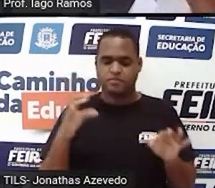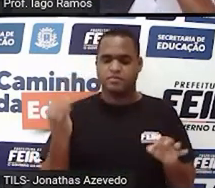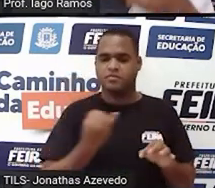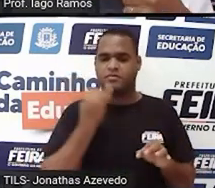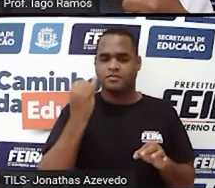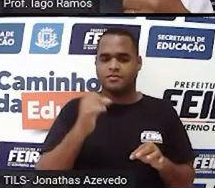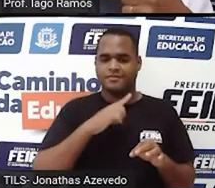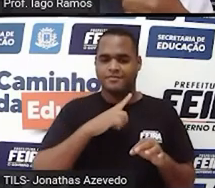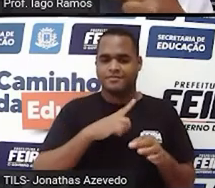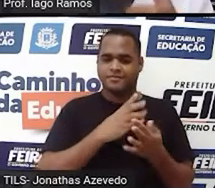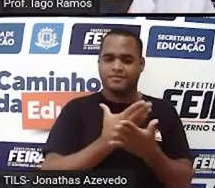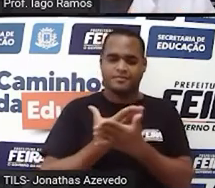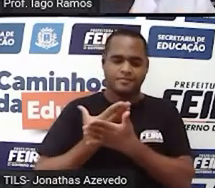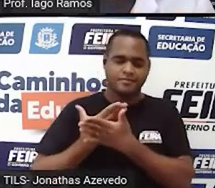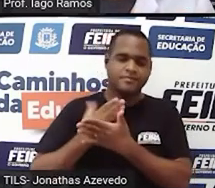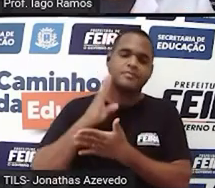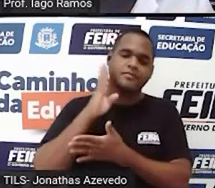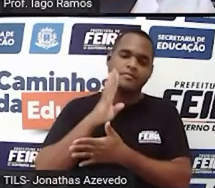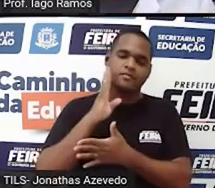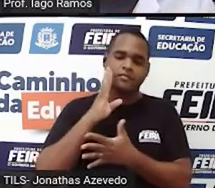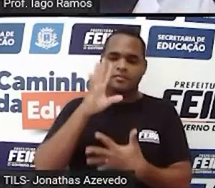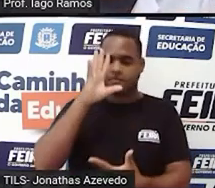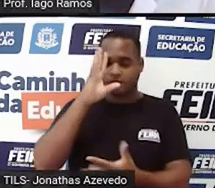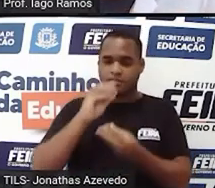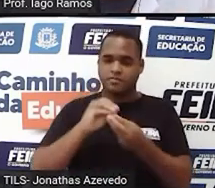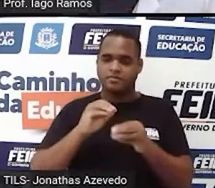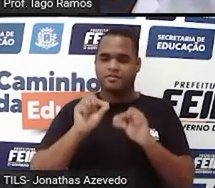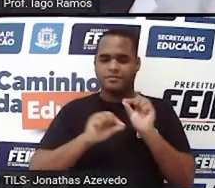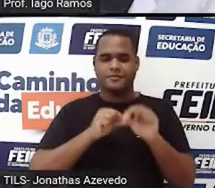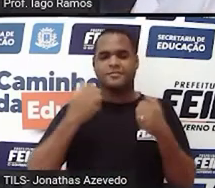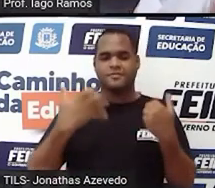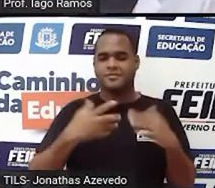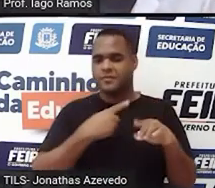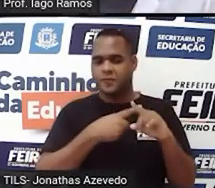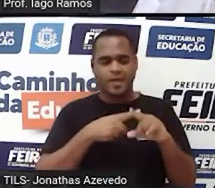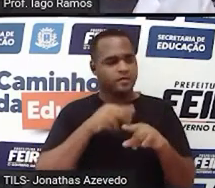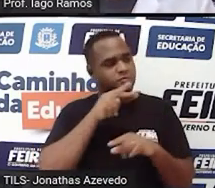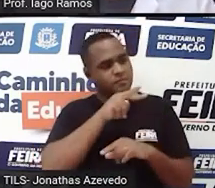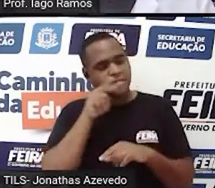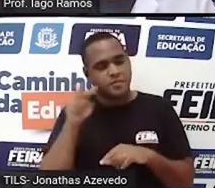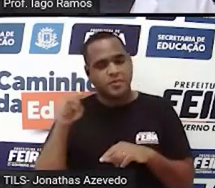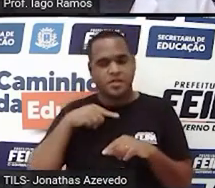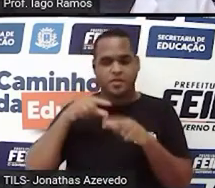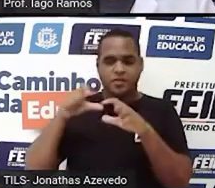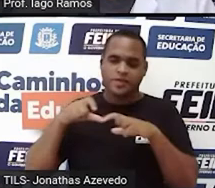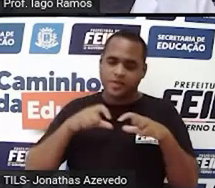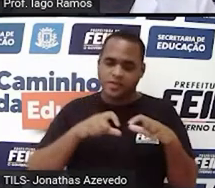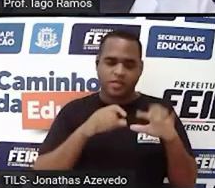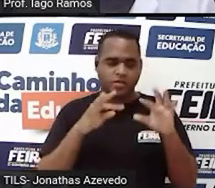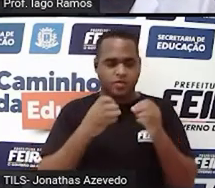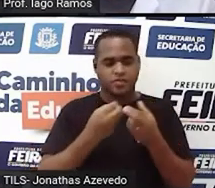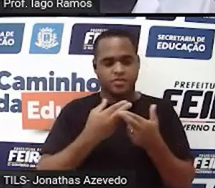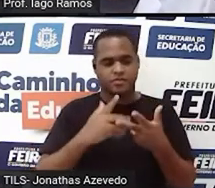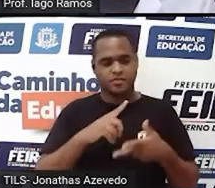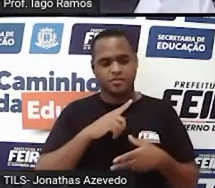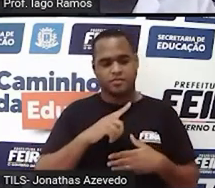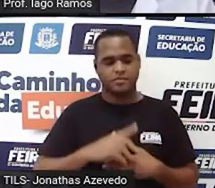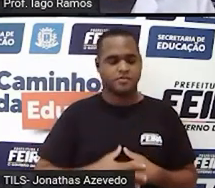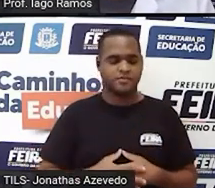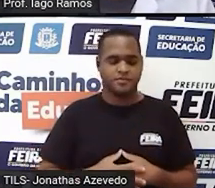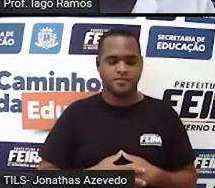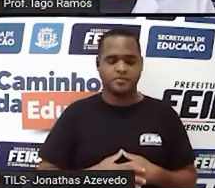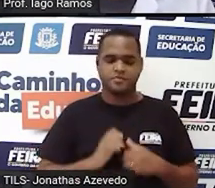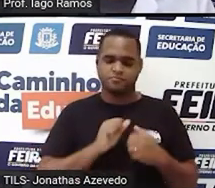e entender assim legal Zinho porque ó em todas as partes né inclusive